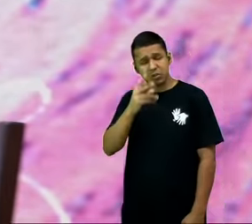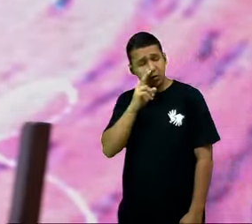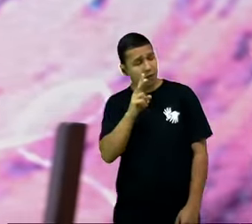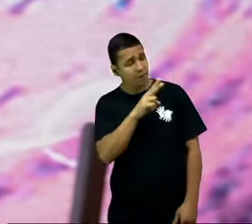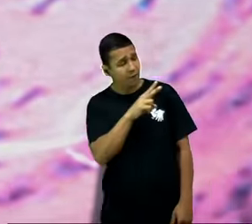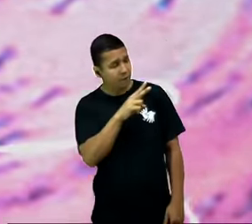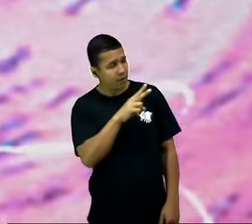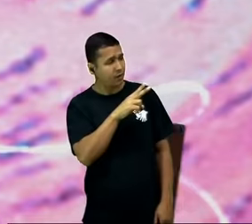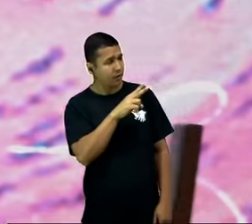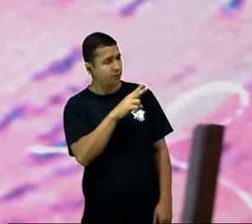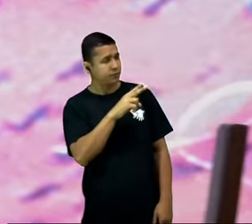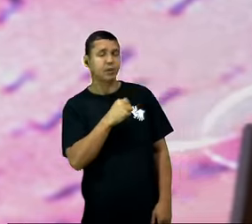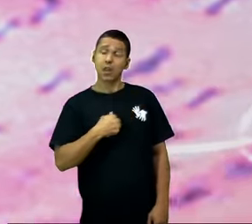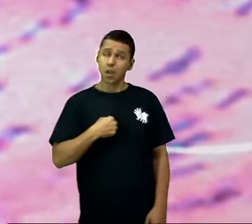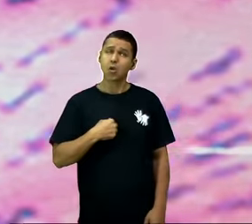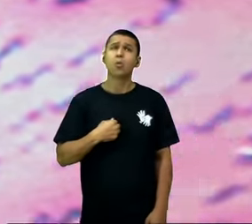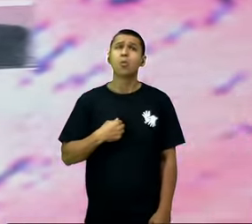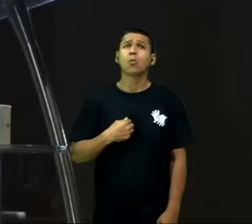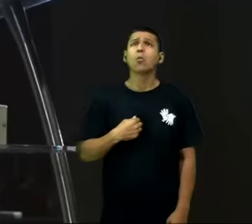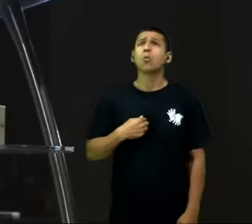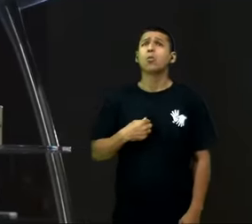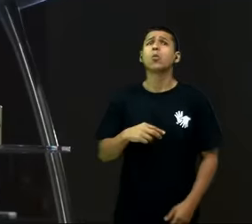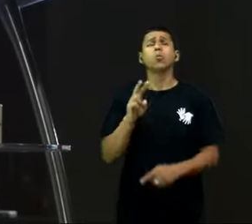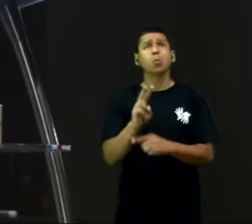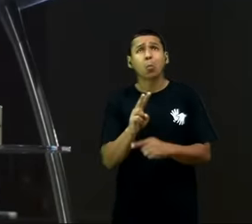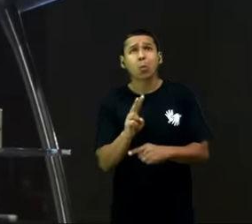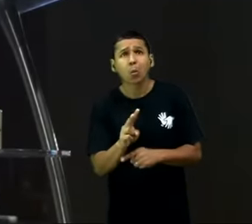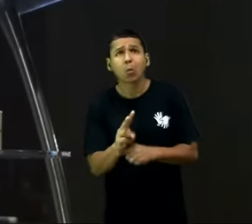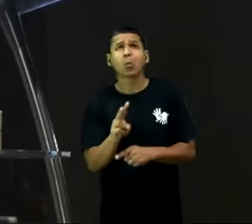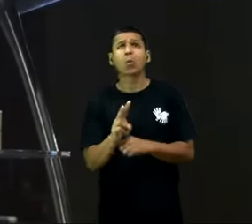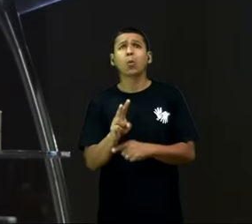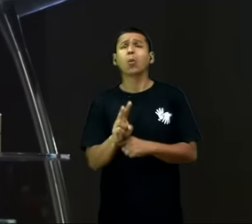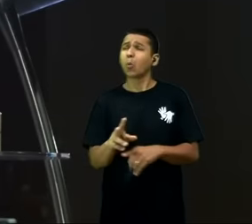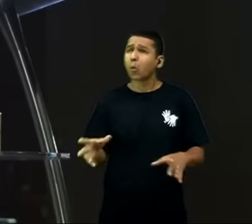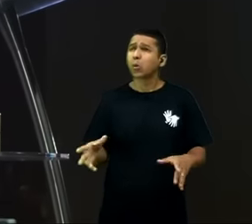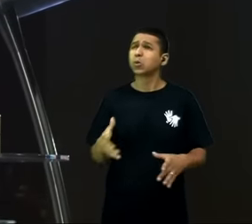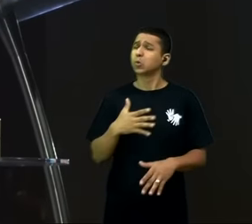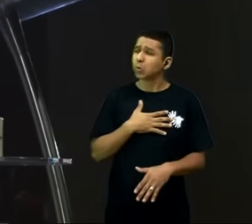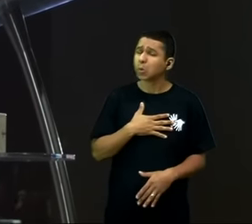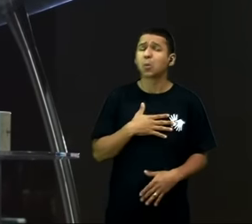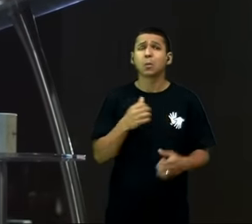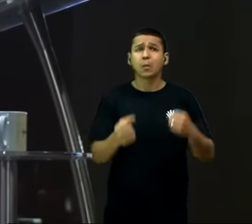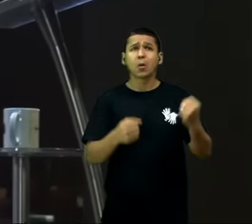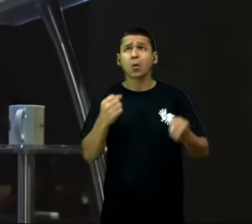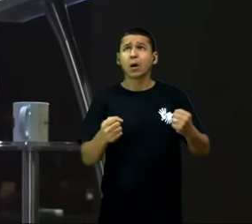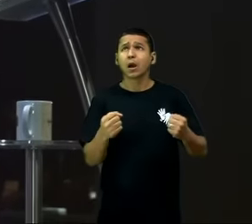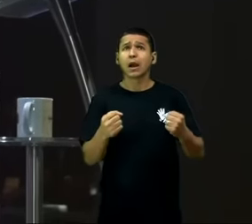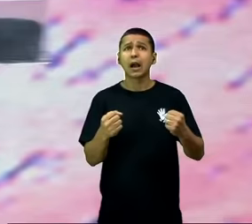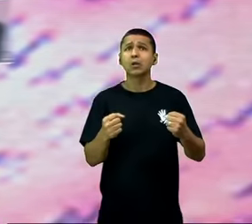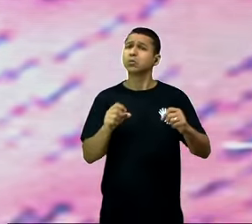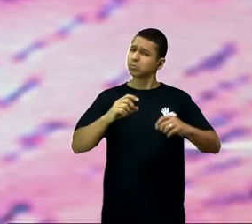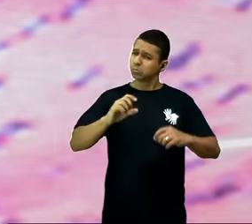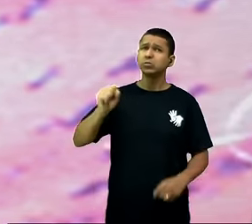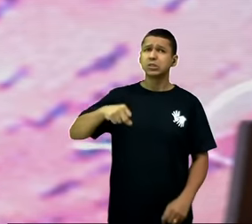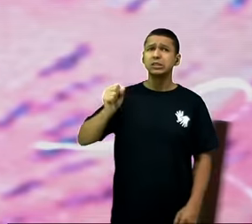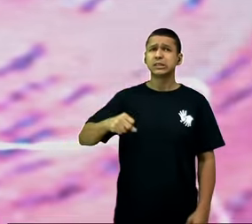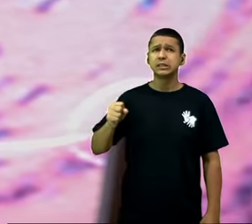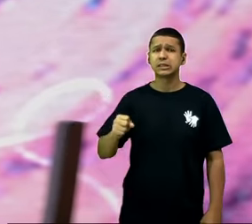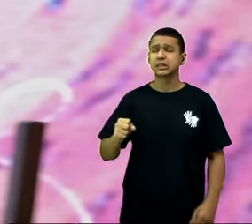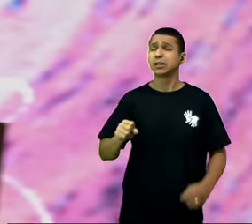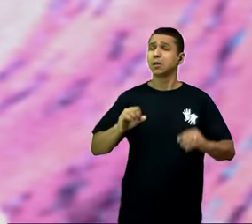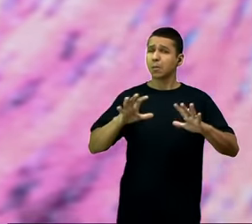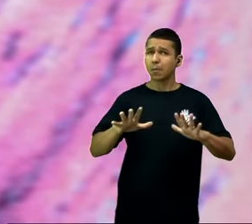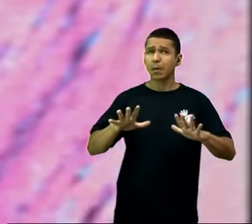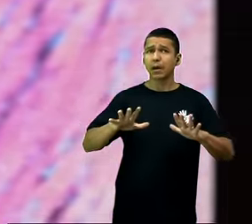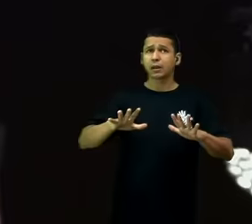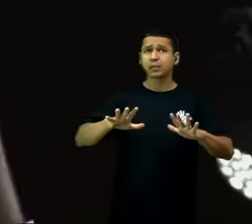carro? Não, tenho, cuido do meu carro. Mas tem dia que eu chego lá, irmão, tem calcinha para um lado, cueca para o outro, chulé de tênis, tenho. Da Mariana é pior que o meu.